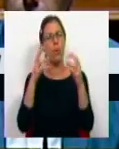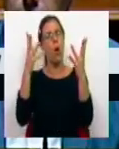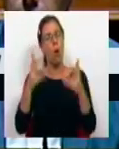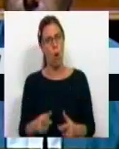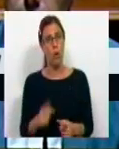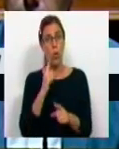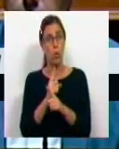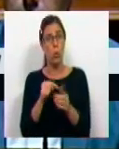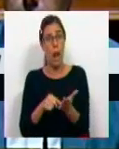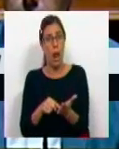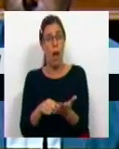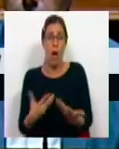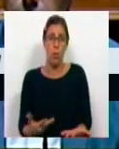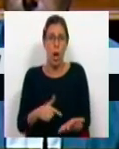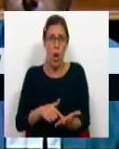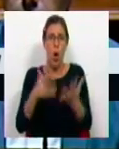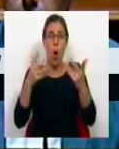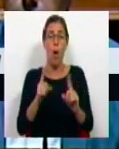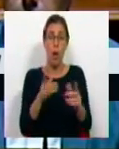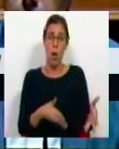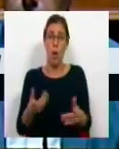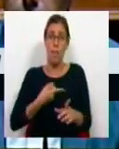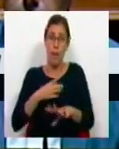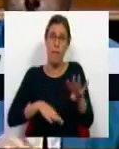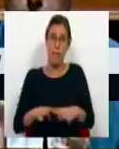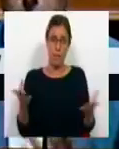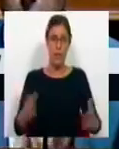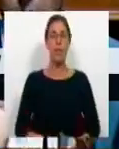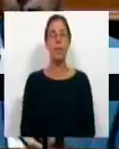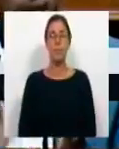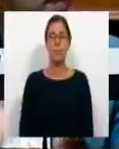orçamental do que aquilo que está presente neste orçamento e esse é o caminho que temos de percorrer.